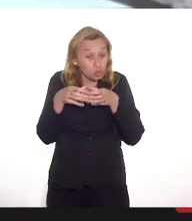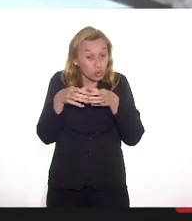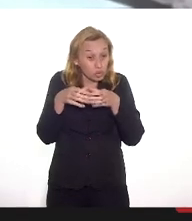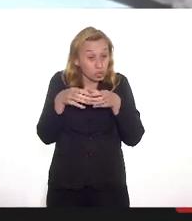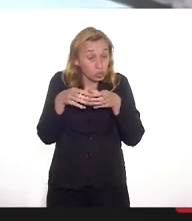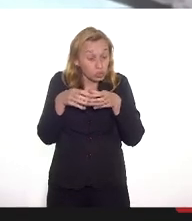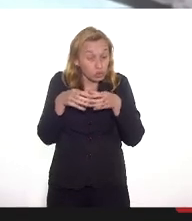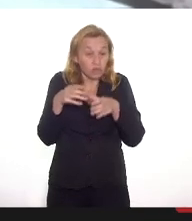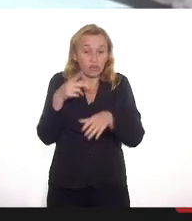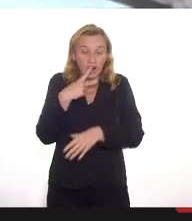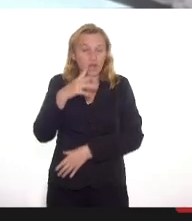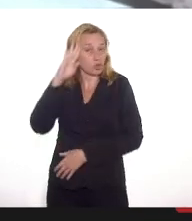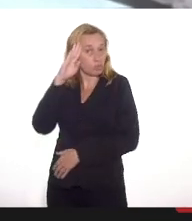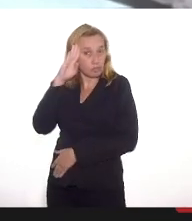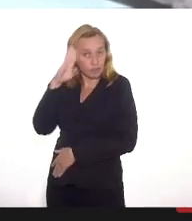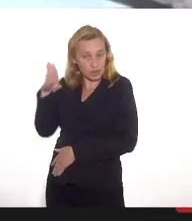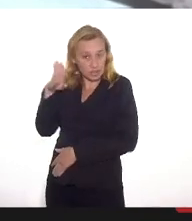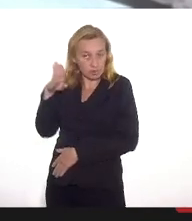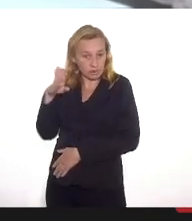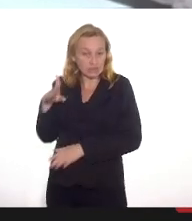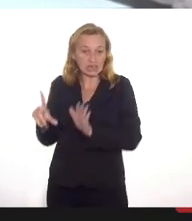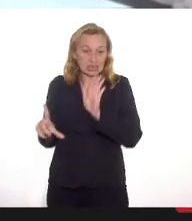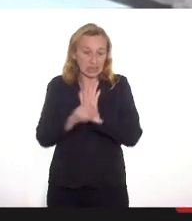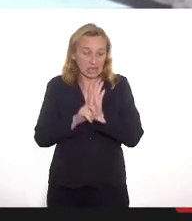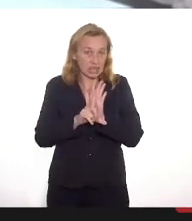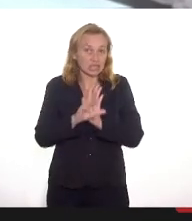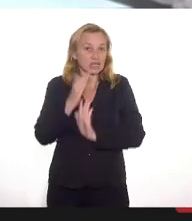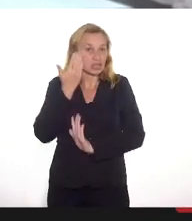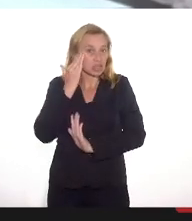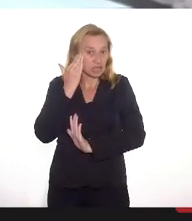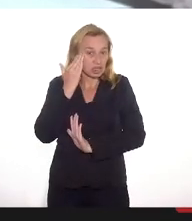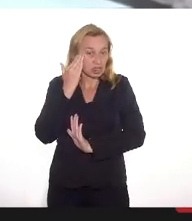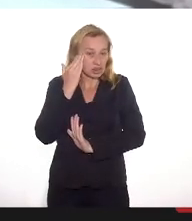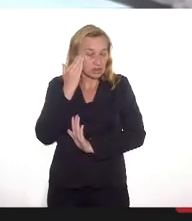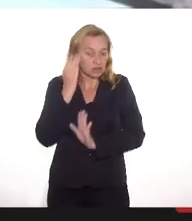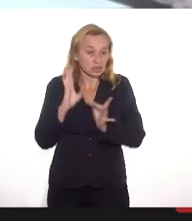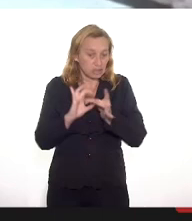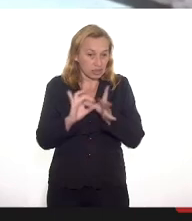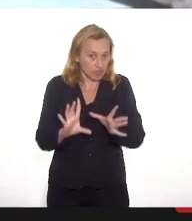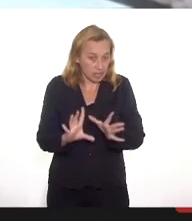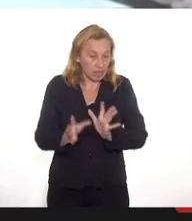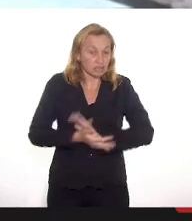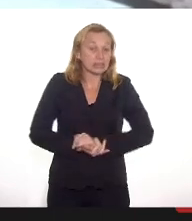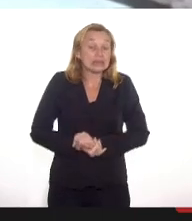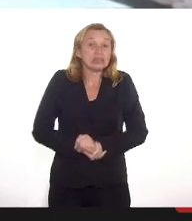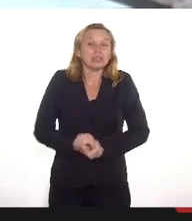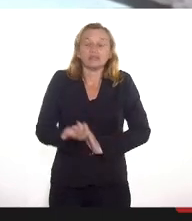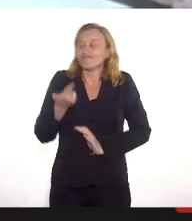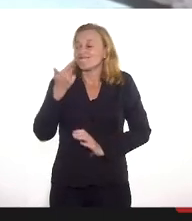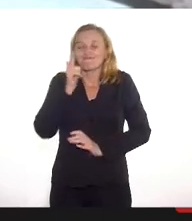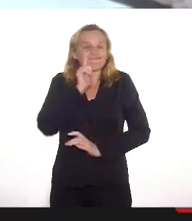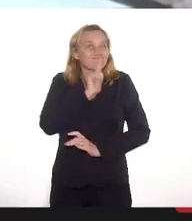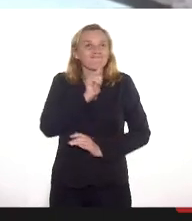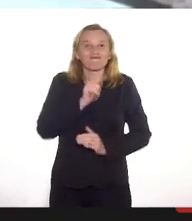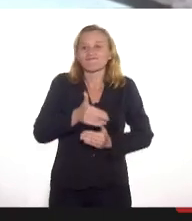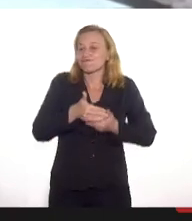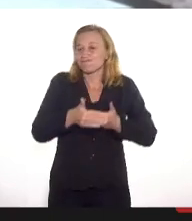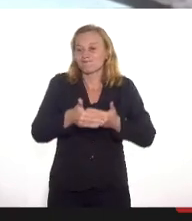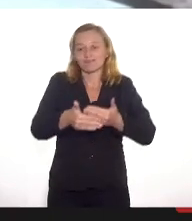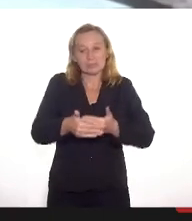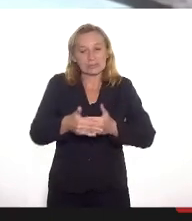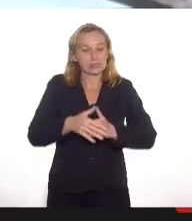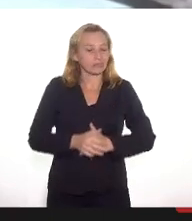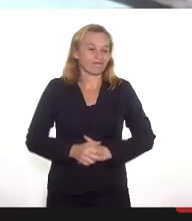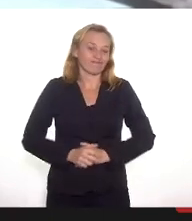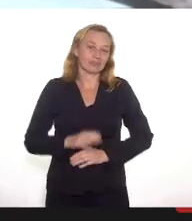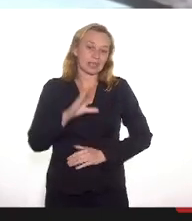de como prioritário nessas horas que as interdições aplicativos a gente não consegue pensar no calendário de imunização